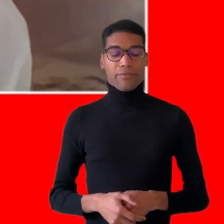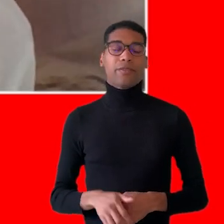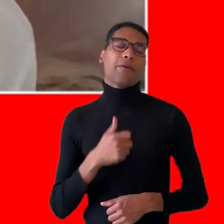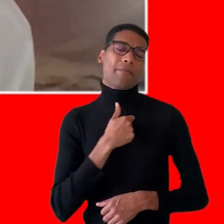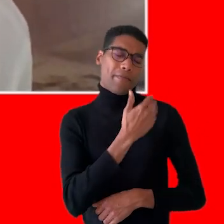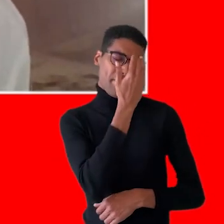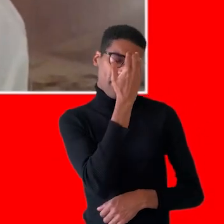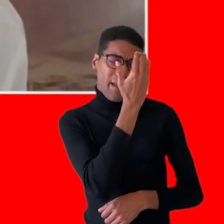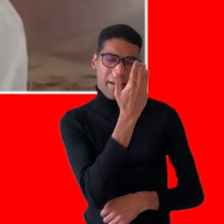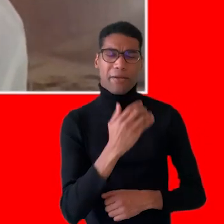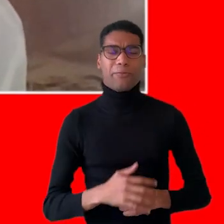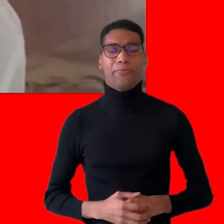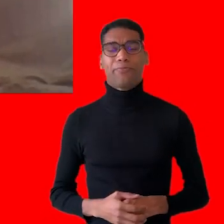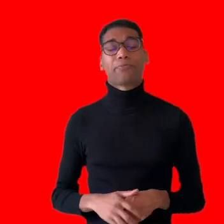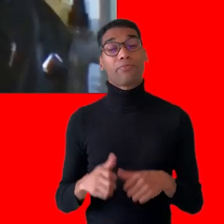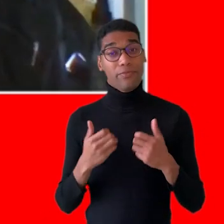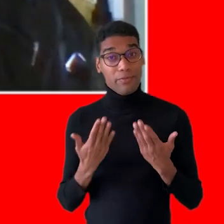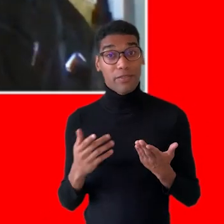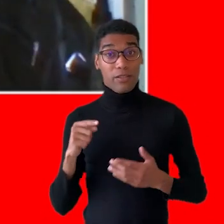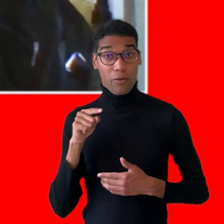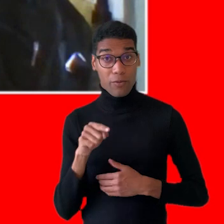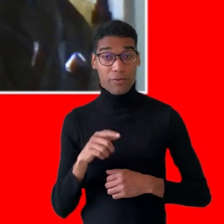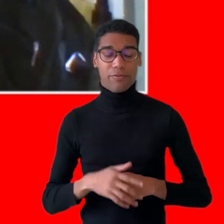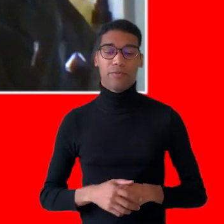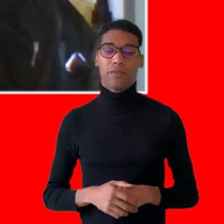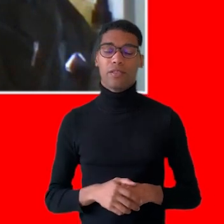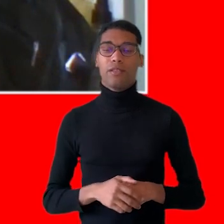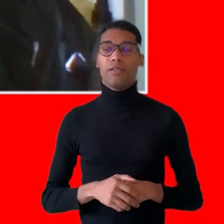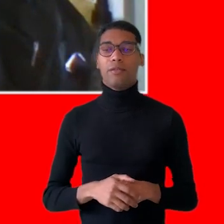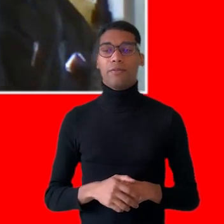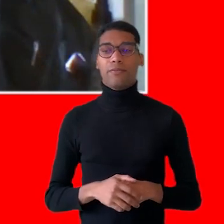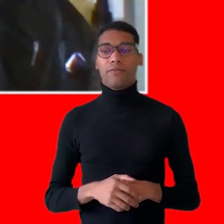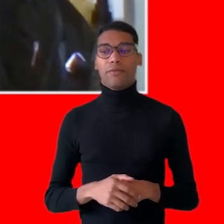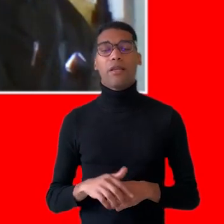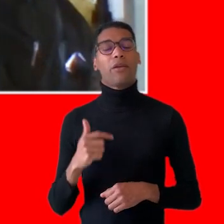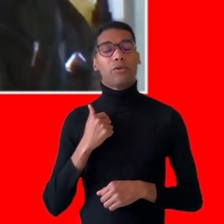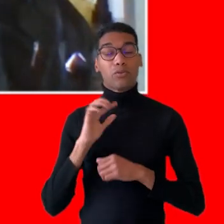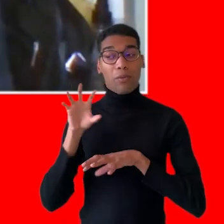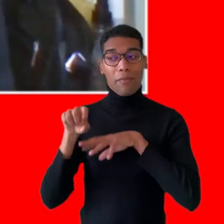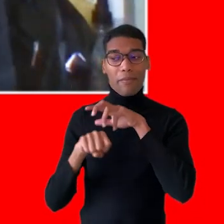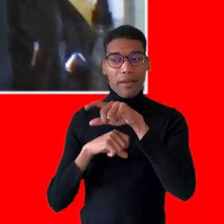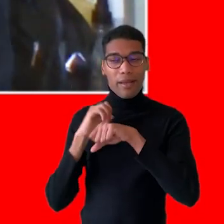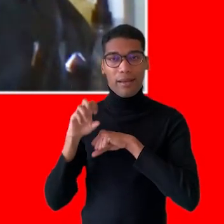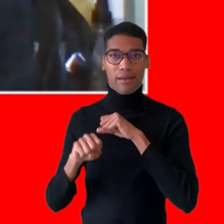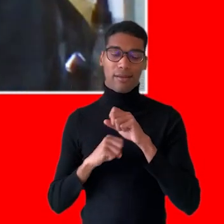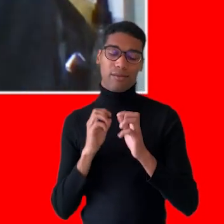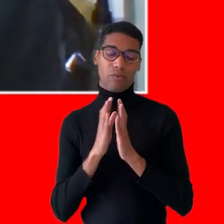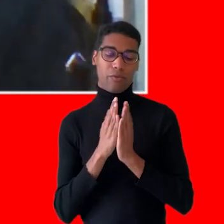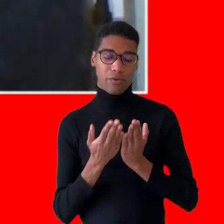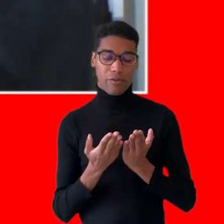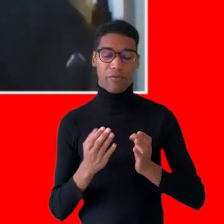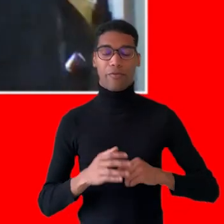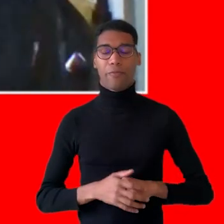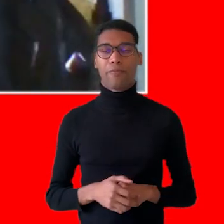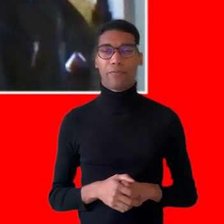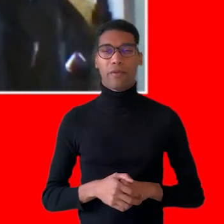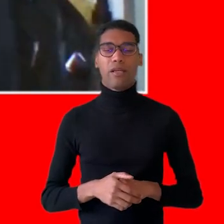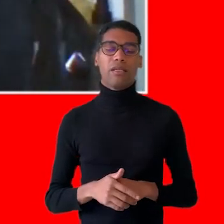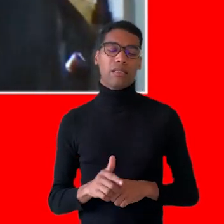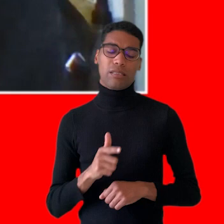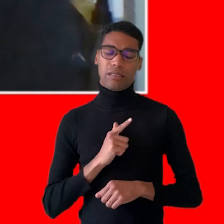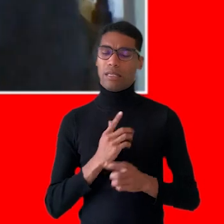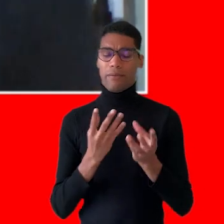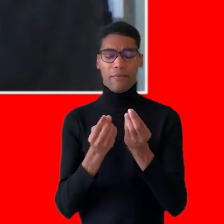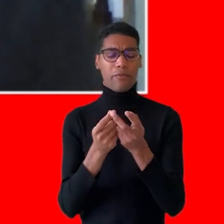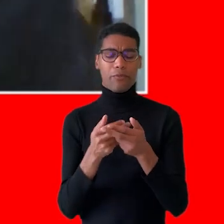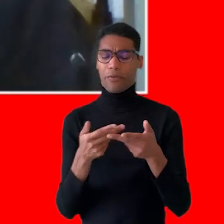Obrigado, meu bem. É isso aí. Eu estou pegando aqui meus livrinhos. Tem